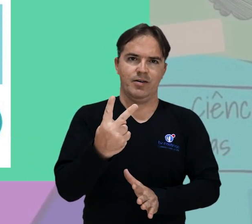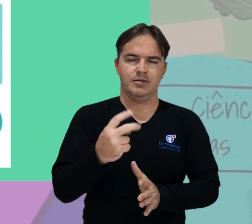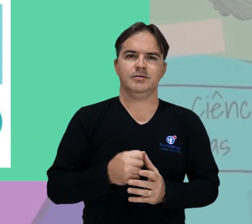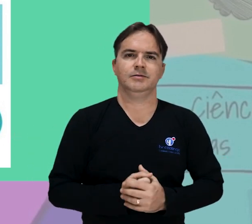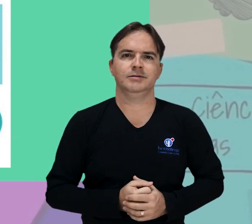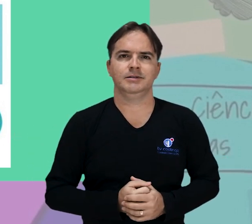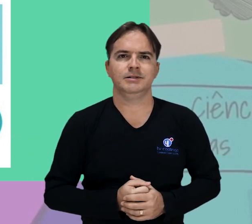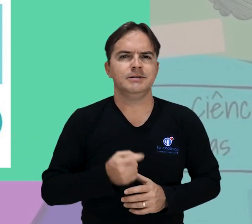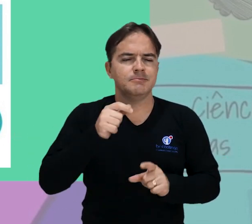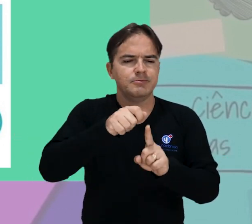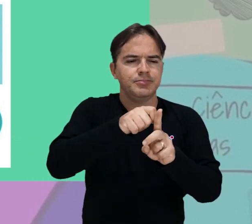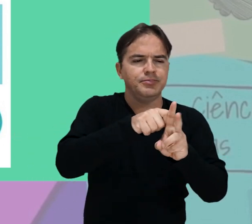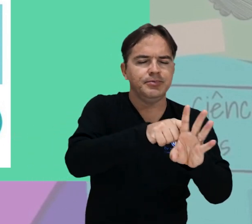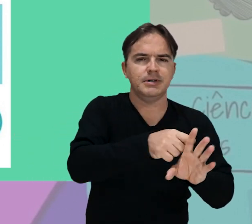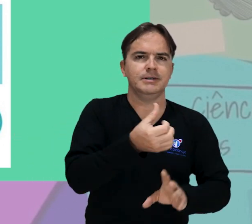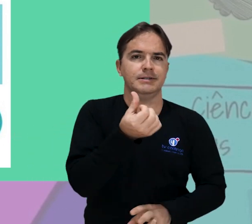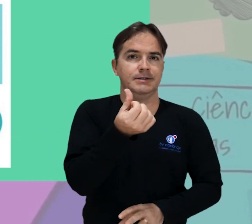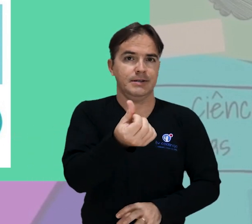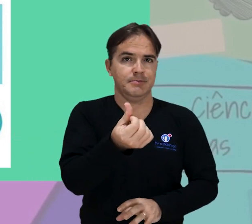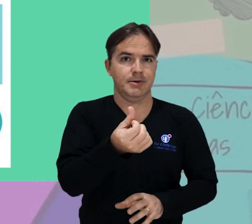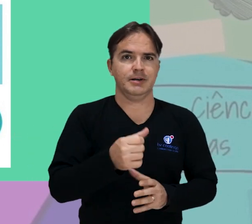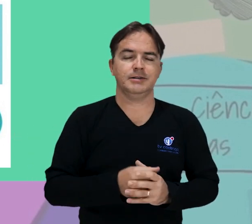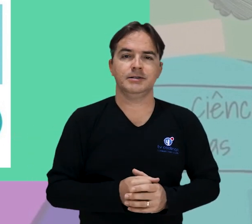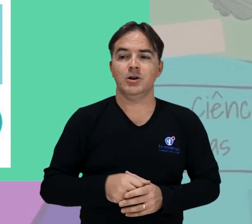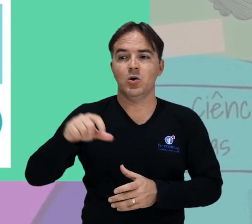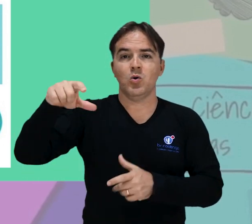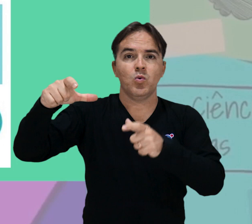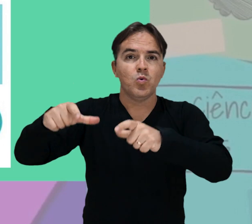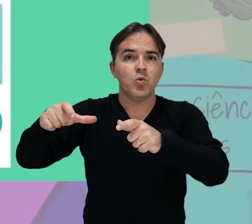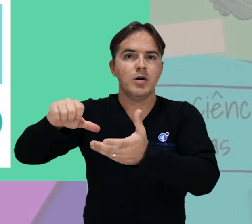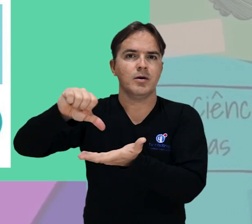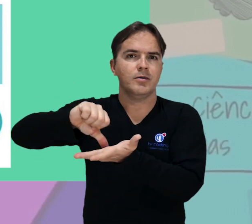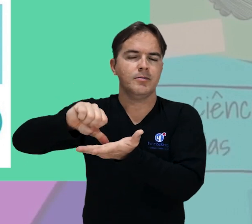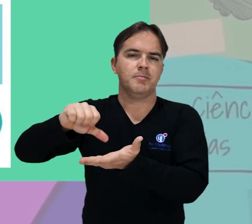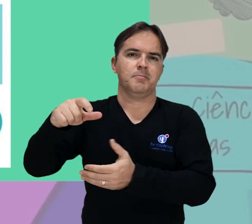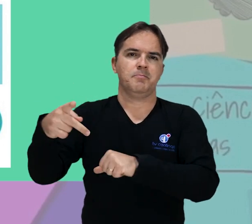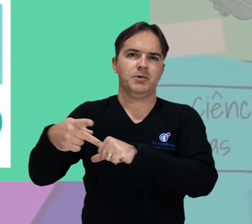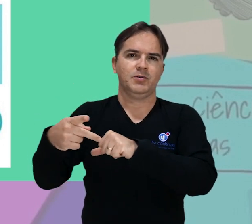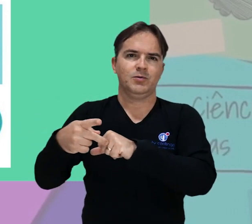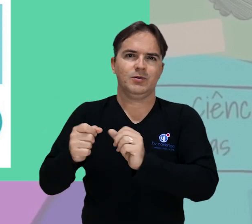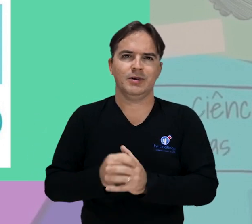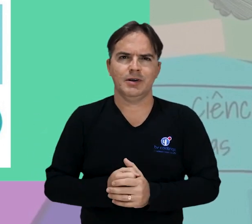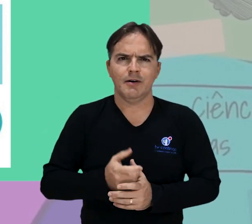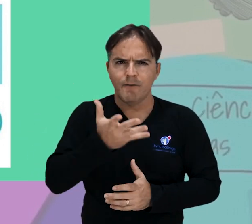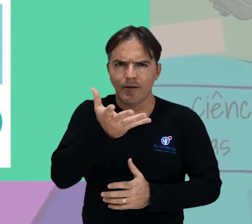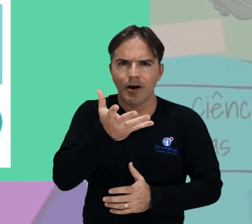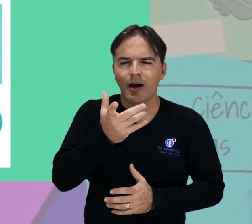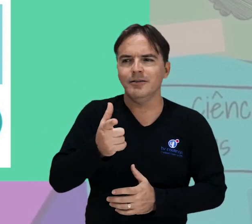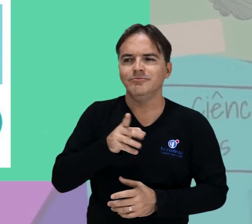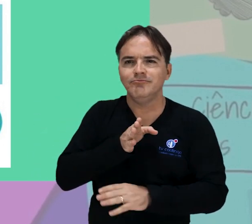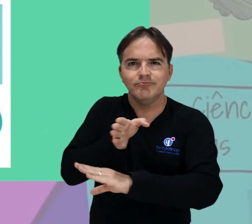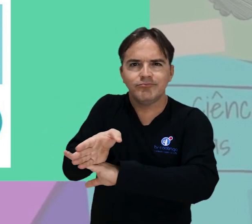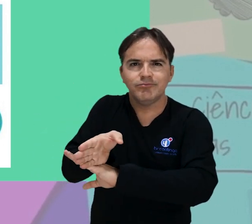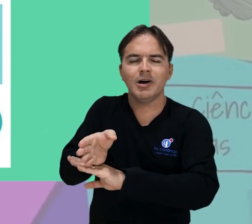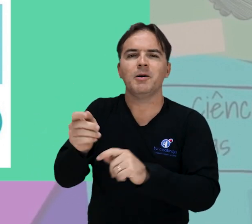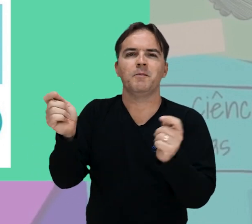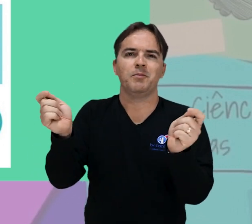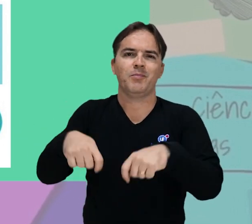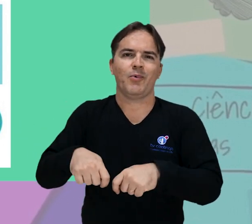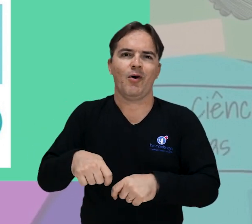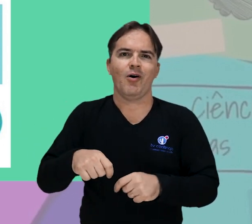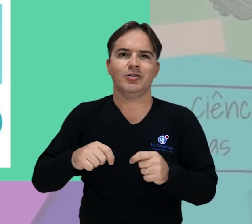no campo e sede da universidade em Petrolina quem desejar fazer parte da iniciativa deve manifestar